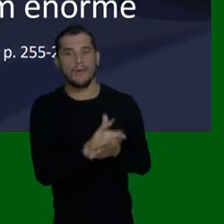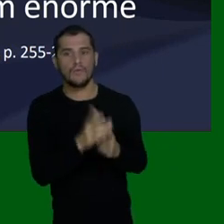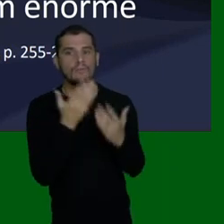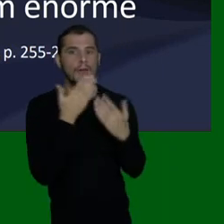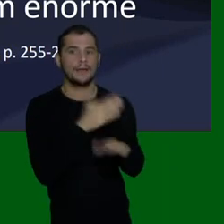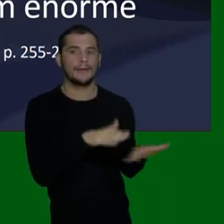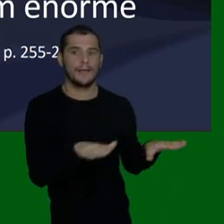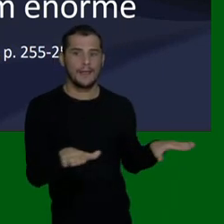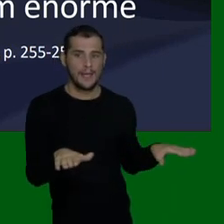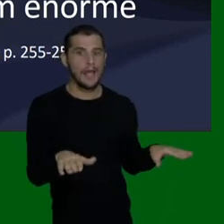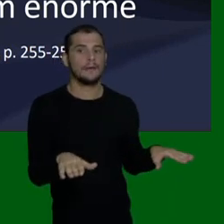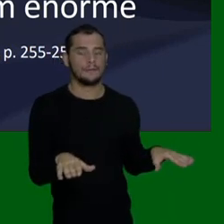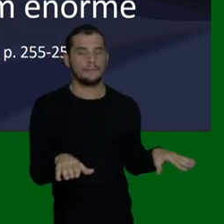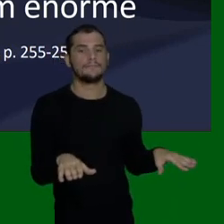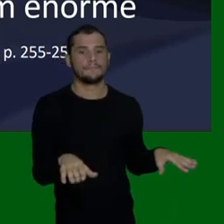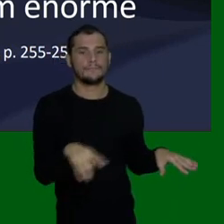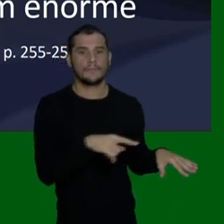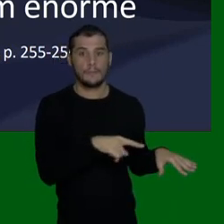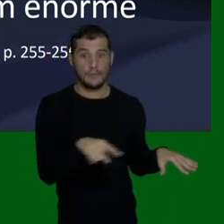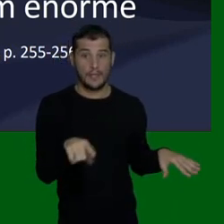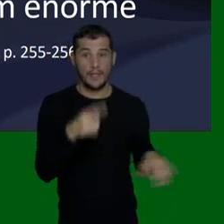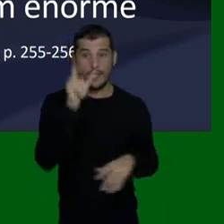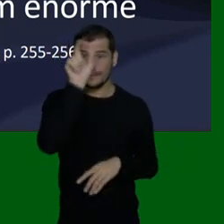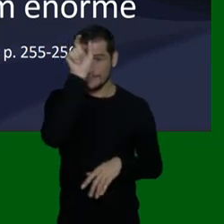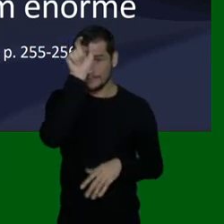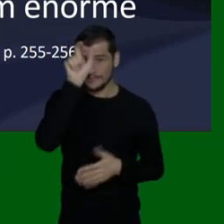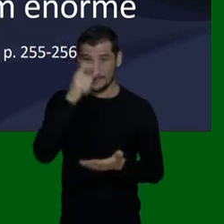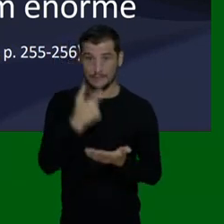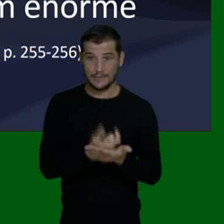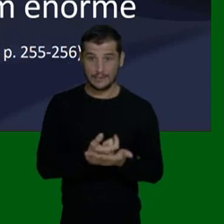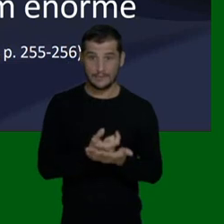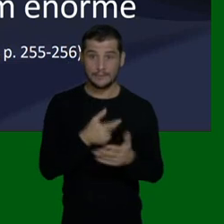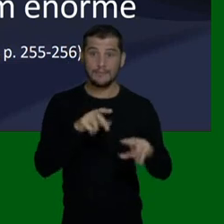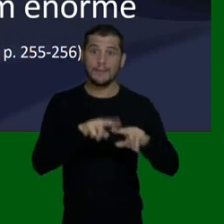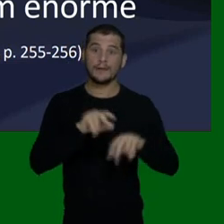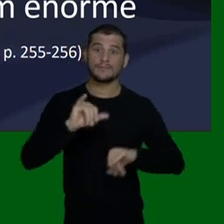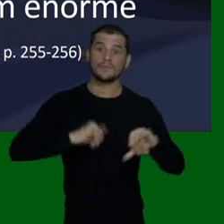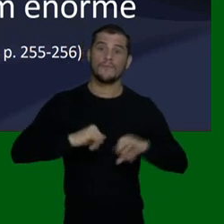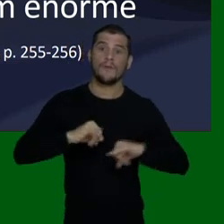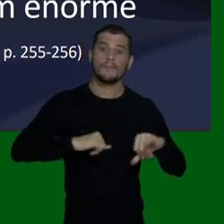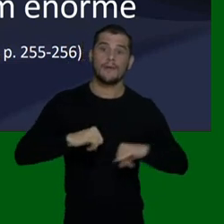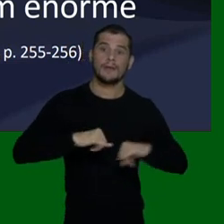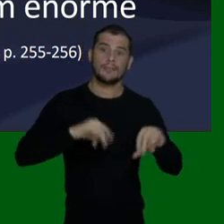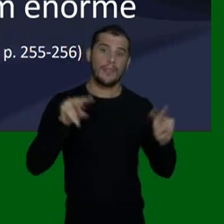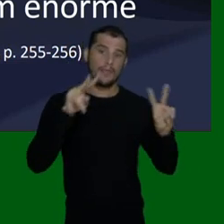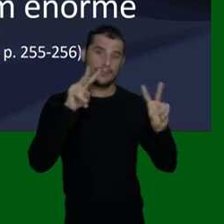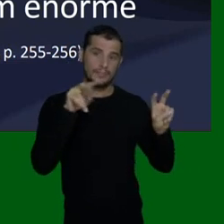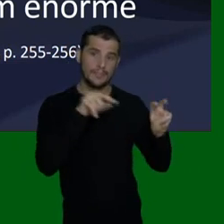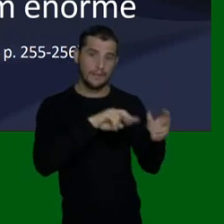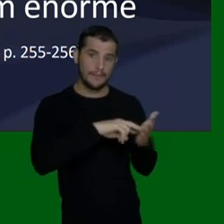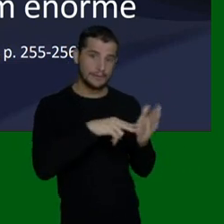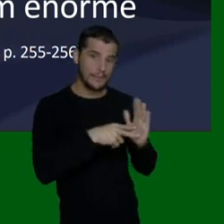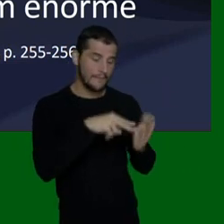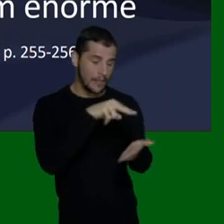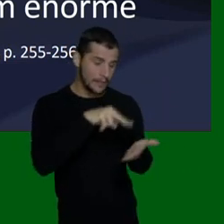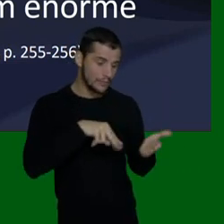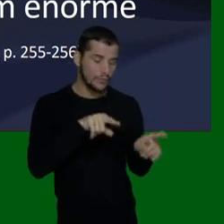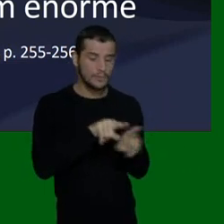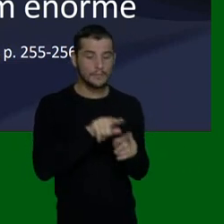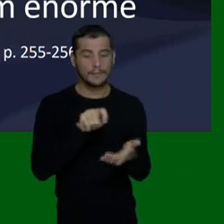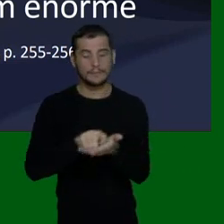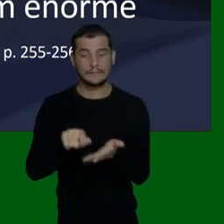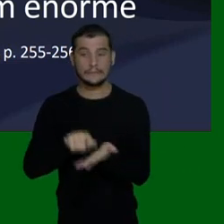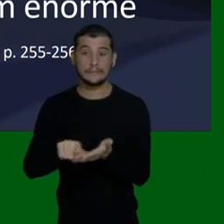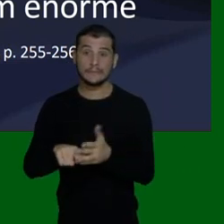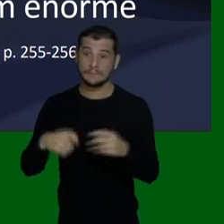são as crianças disléxicas isso pode ser um sofrimento muito grande lembre-se disso quando vocês estão